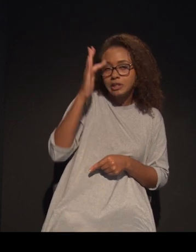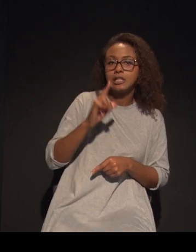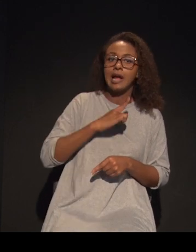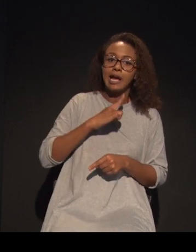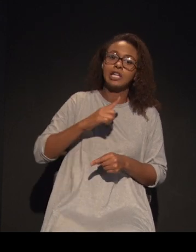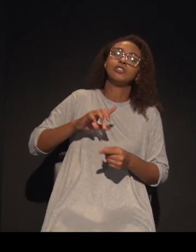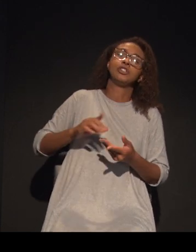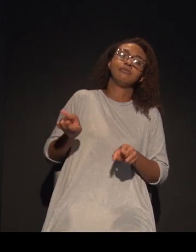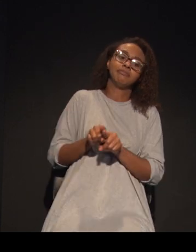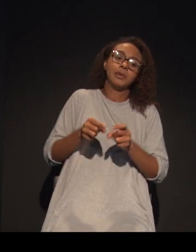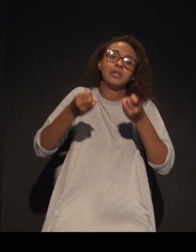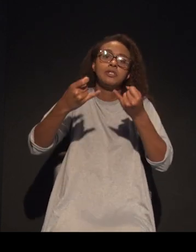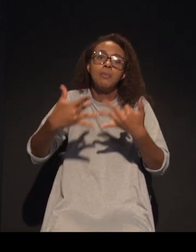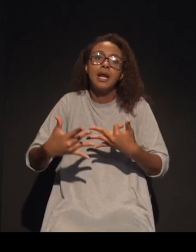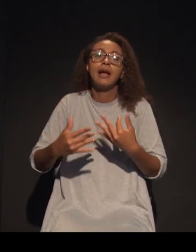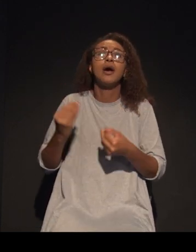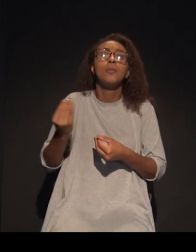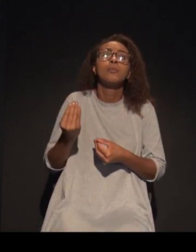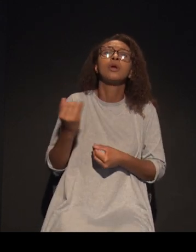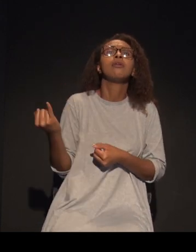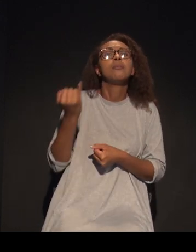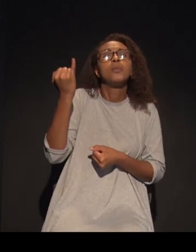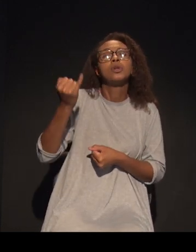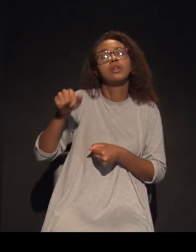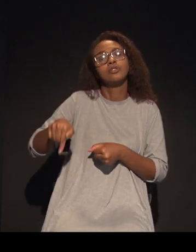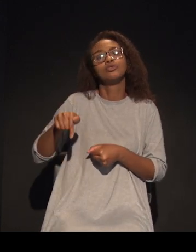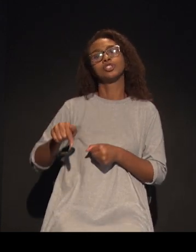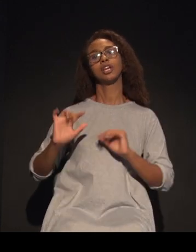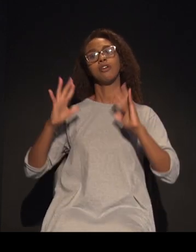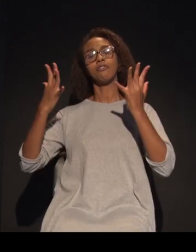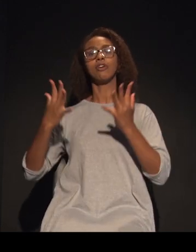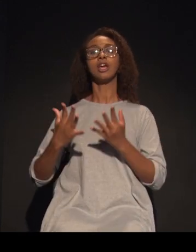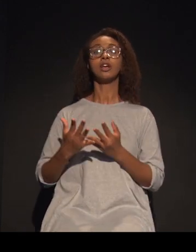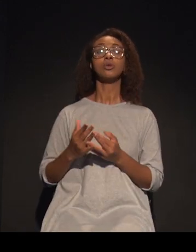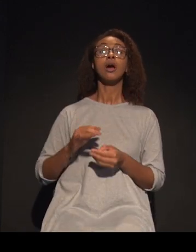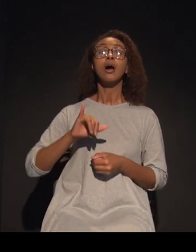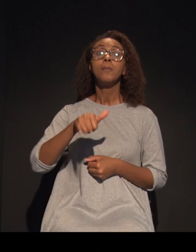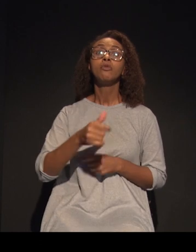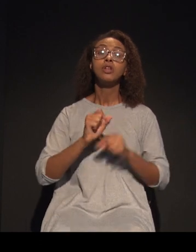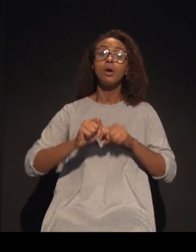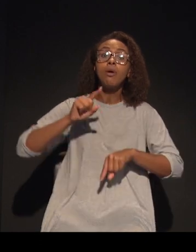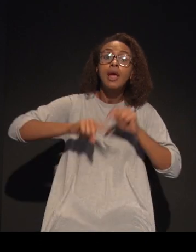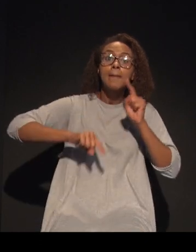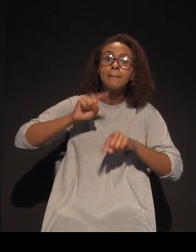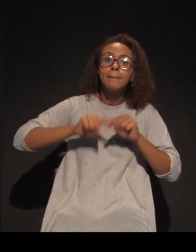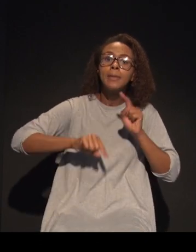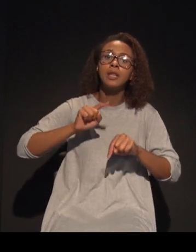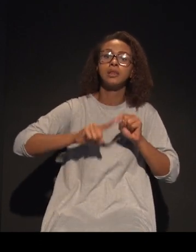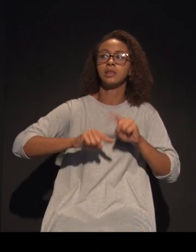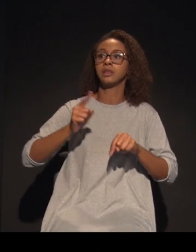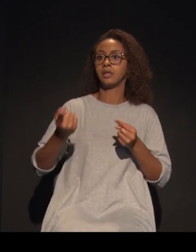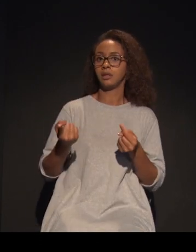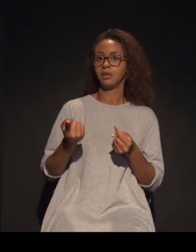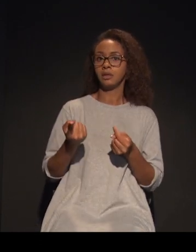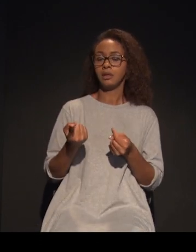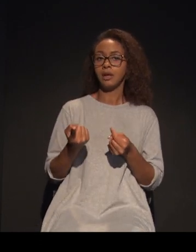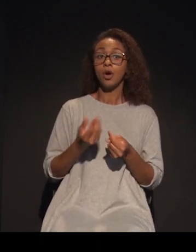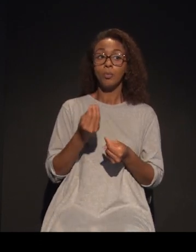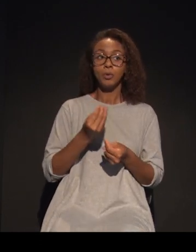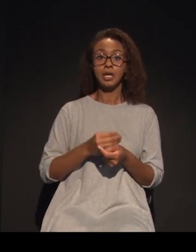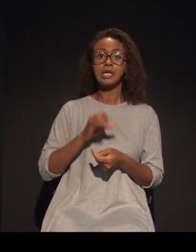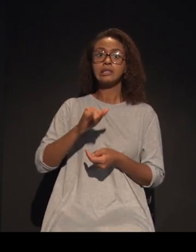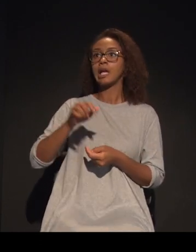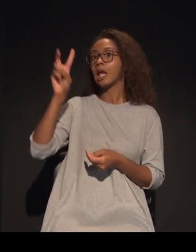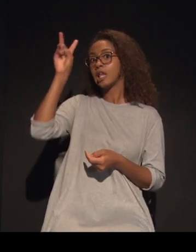a importância desse trabalho que é coletar material didático né pra que não vamos dizer que assim se sair uma